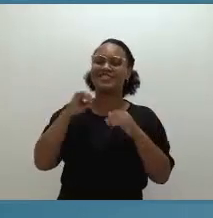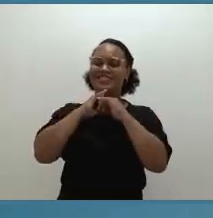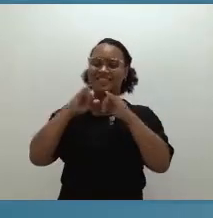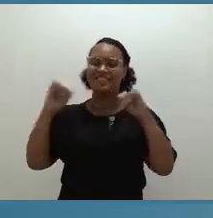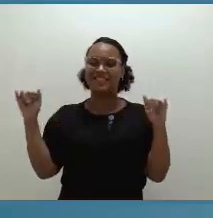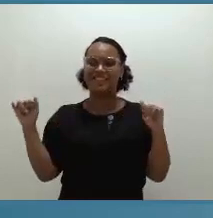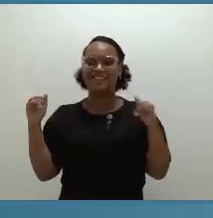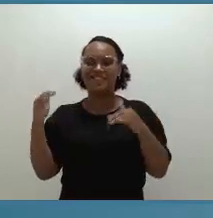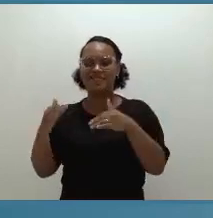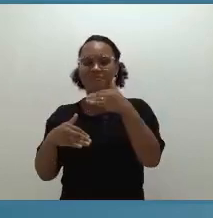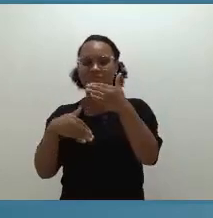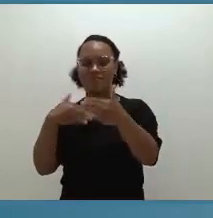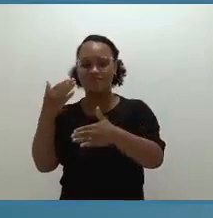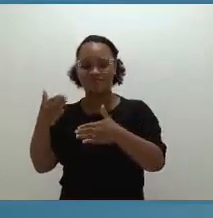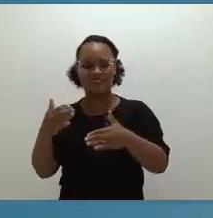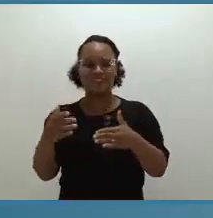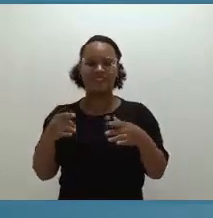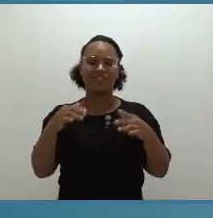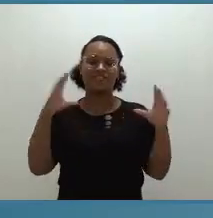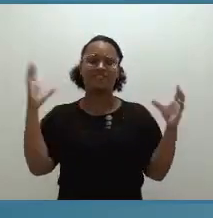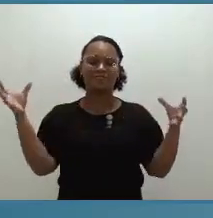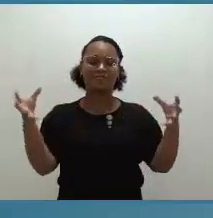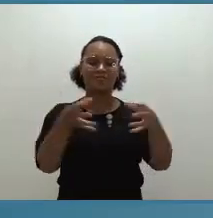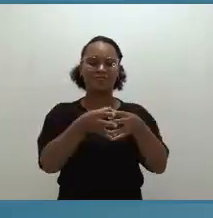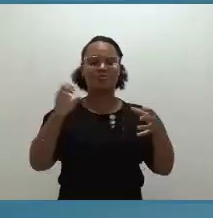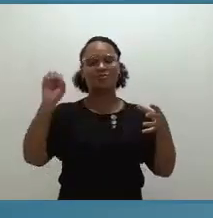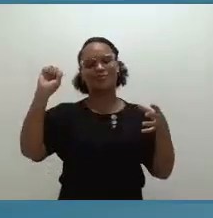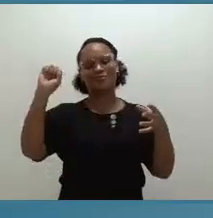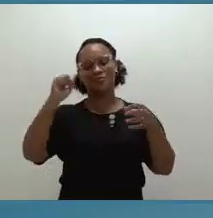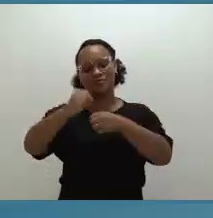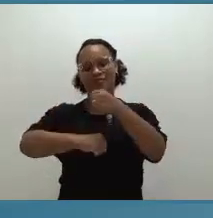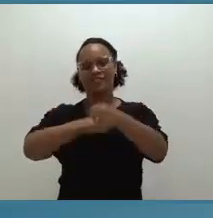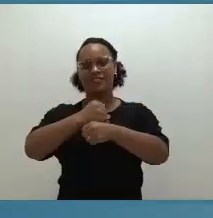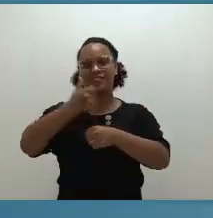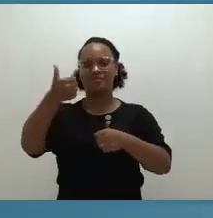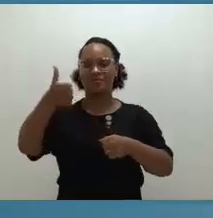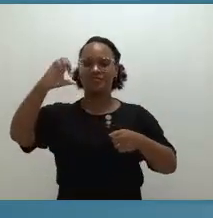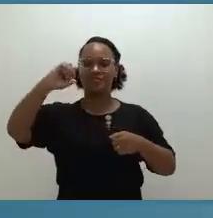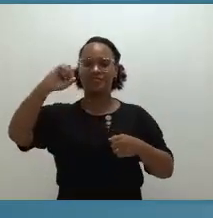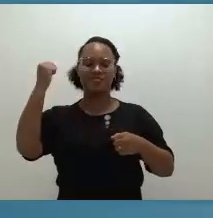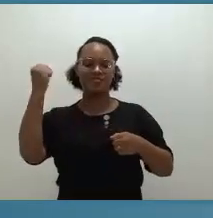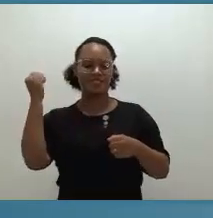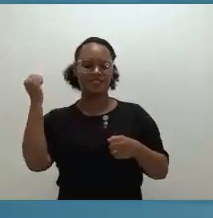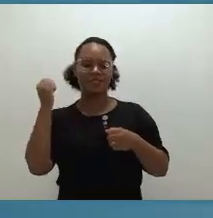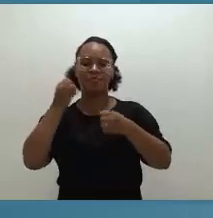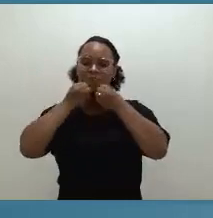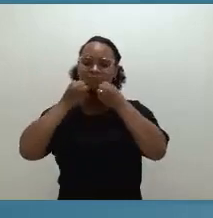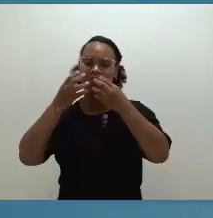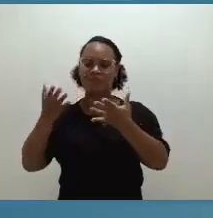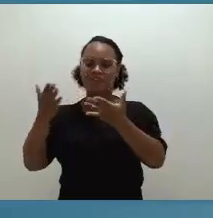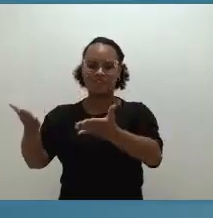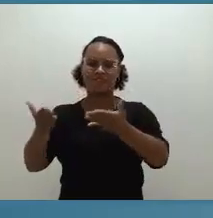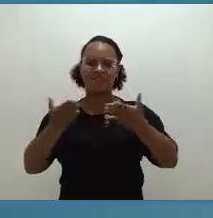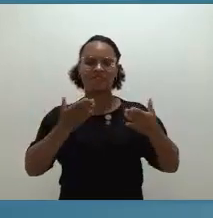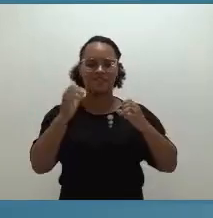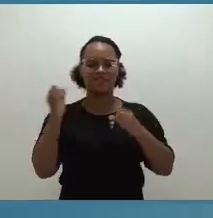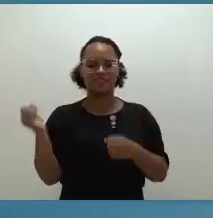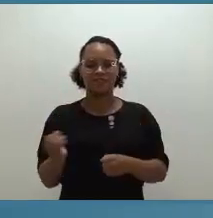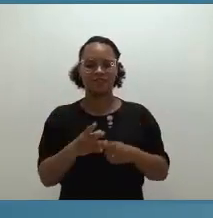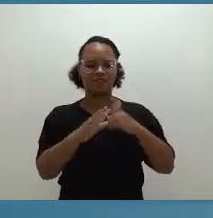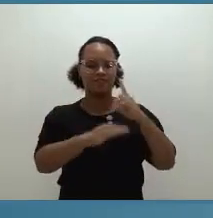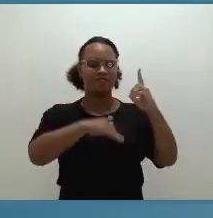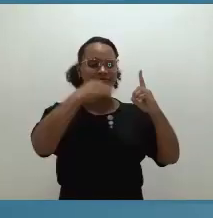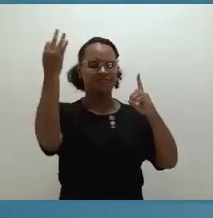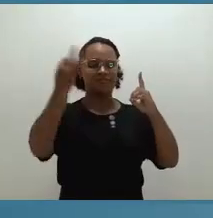Que coisa linda, que maravilha. Parabéns a todos. Parabéns à desembargadora Marquinhos. É como disse